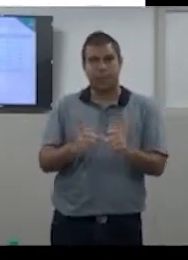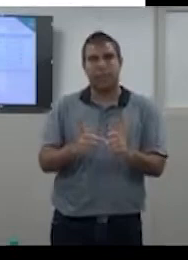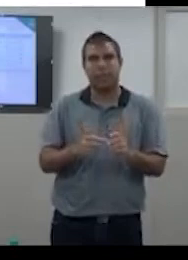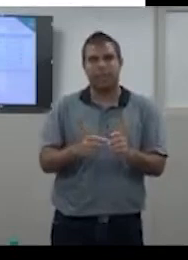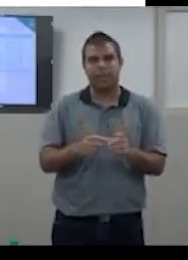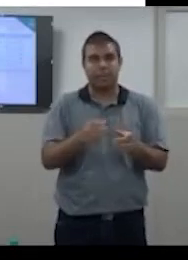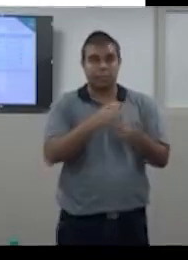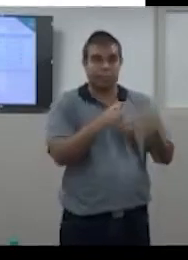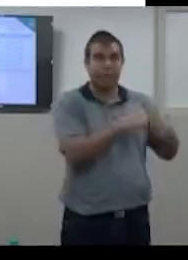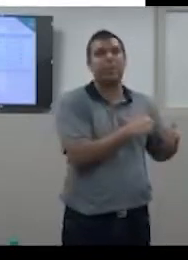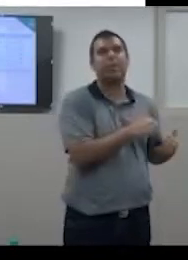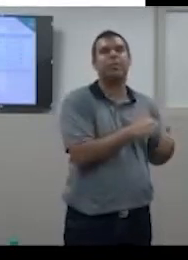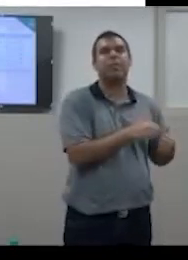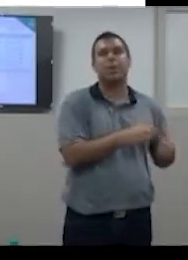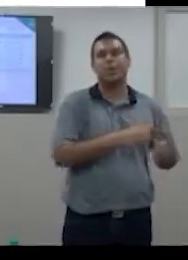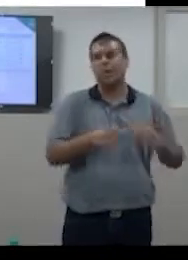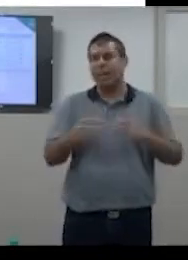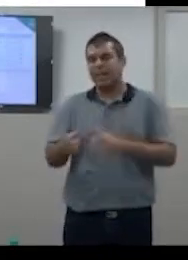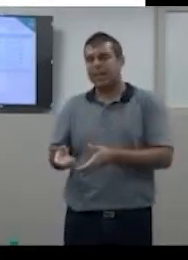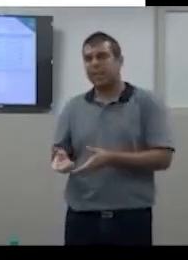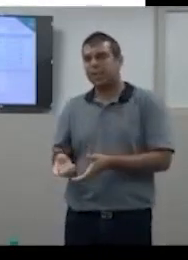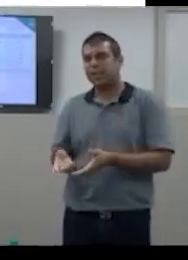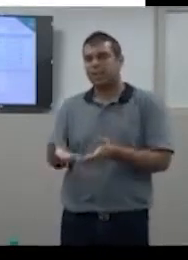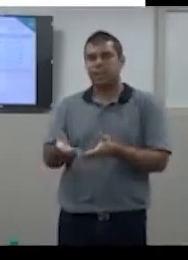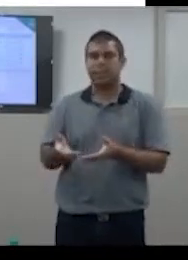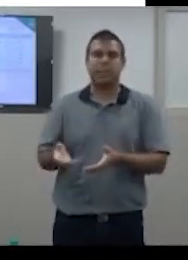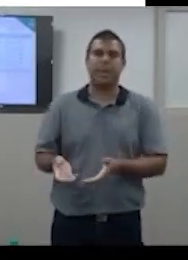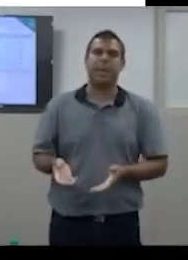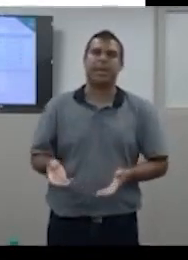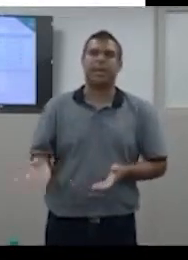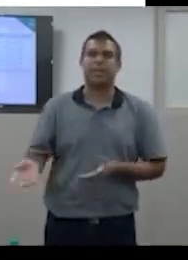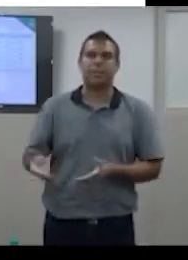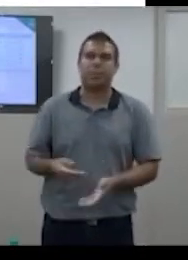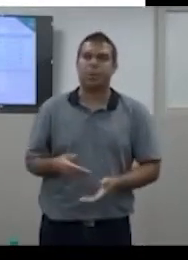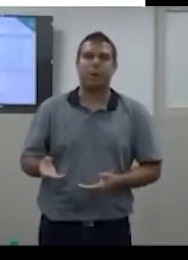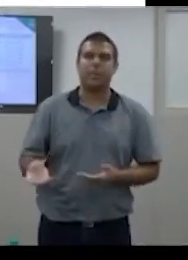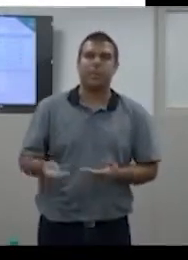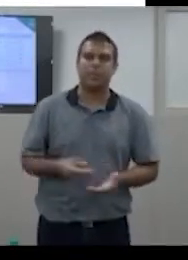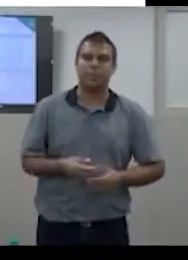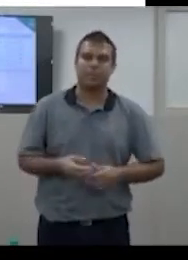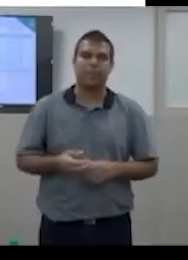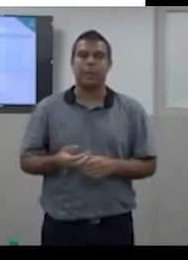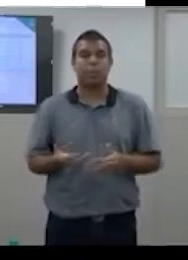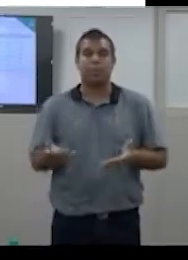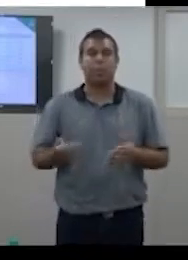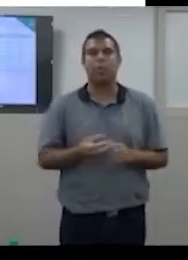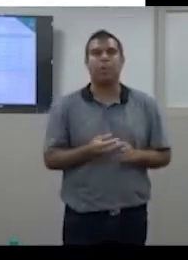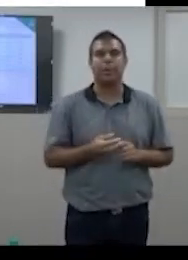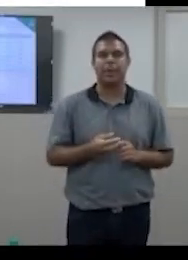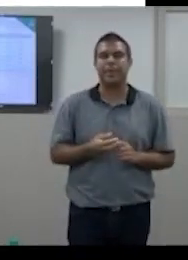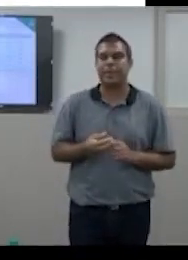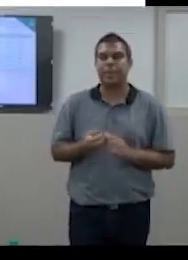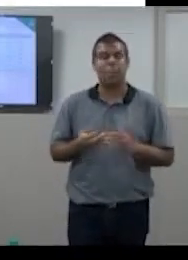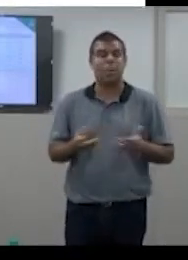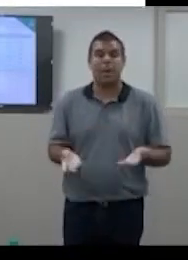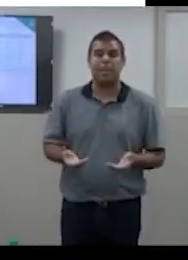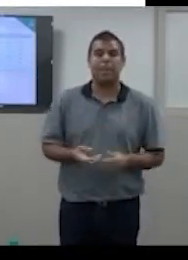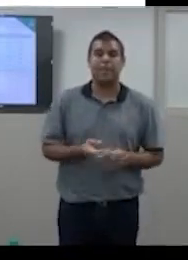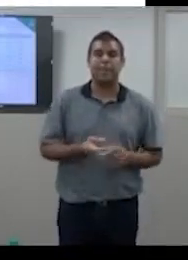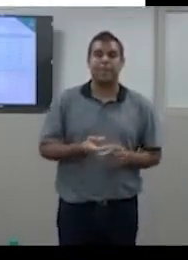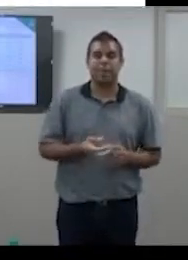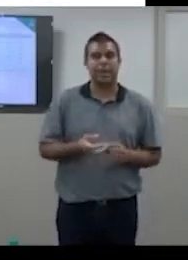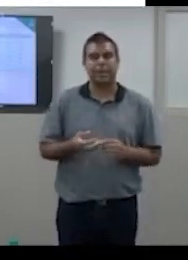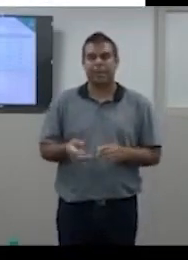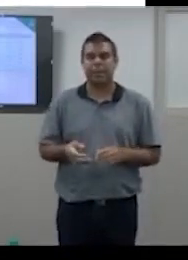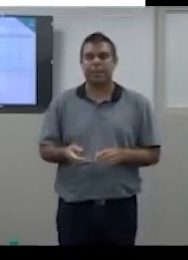pega um gelo, por exemplo, já no estado sólido, e deixa, por exemplo, dentro do seu copo com suco, por exemplo, ou